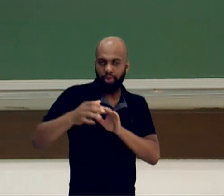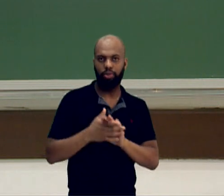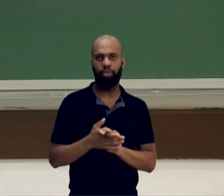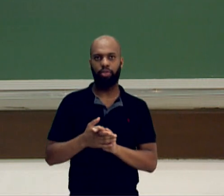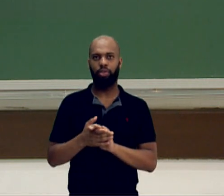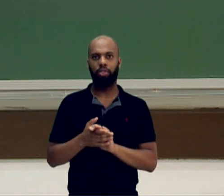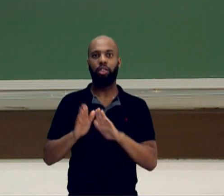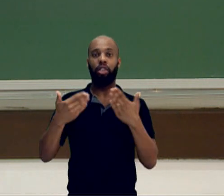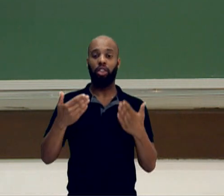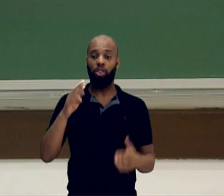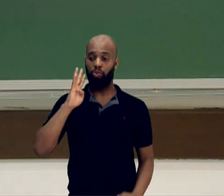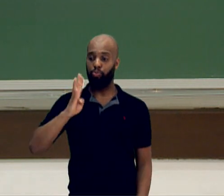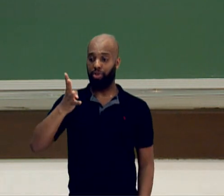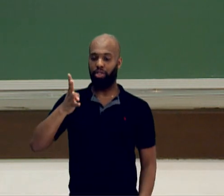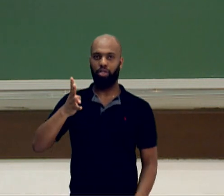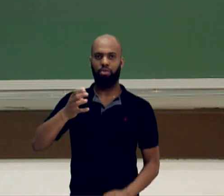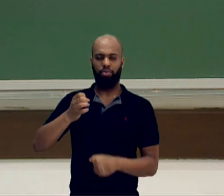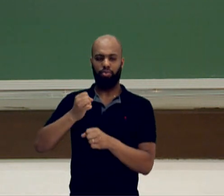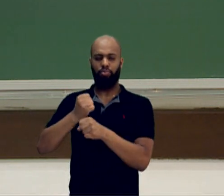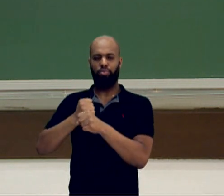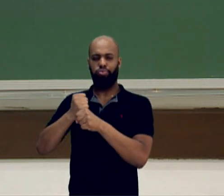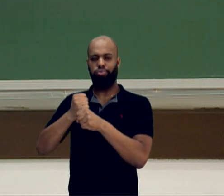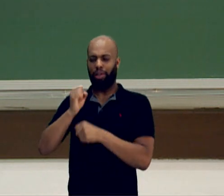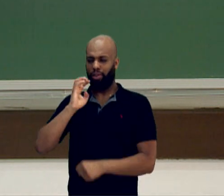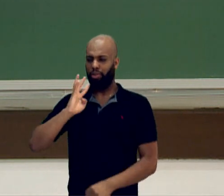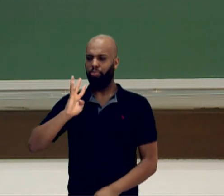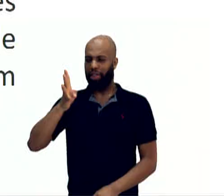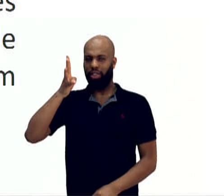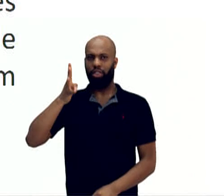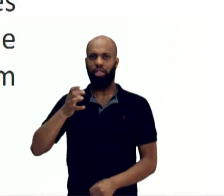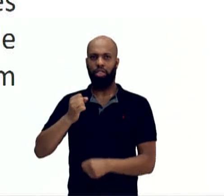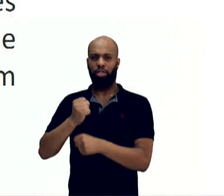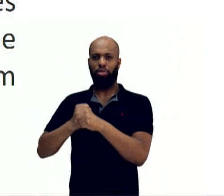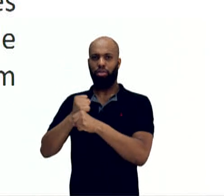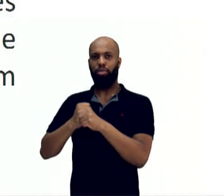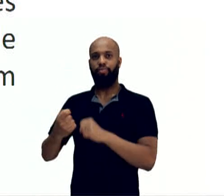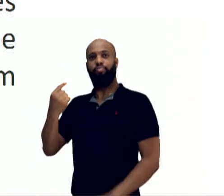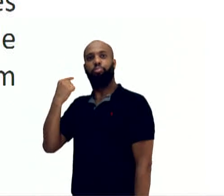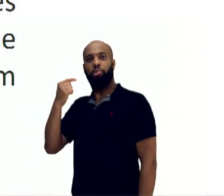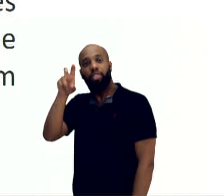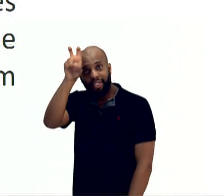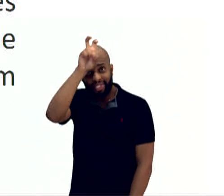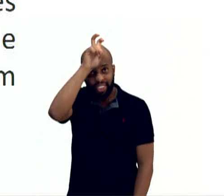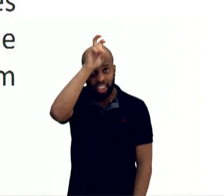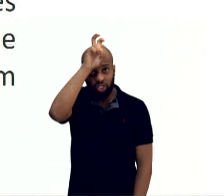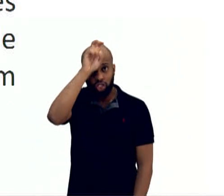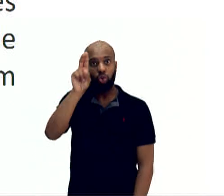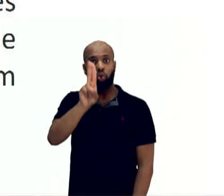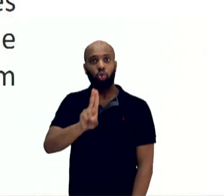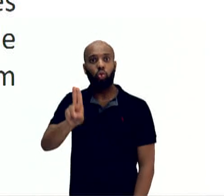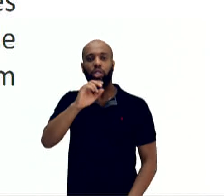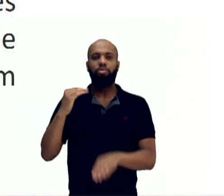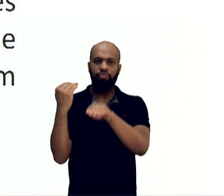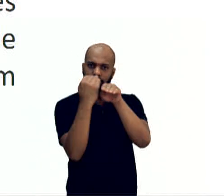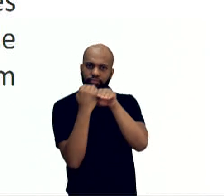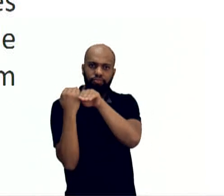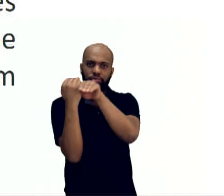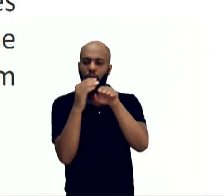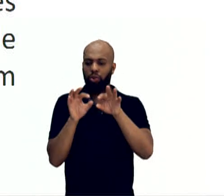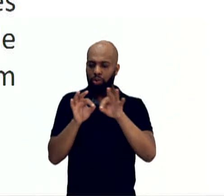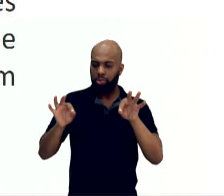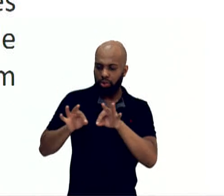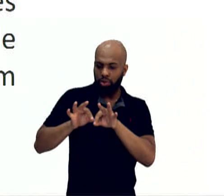Mas o meu dedão é do mesmo tamanho do dedão do meu irmão, da minha irmã, do meu pai, da minha mãe, do meu avô, da minha avó?